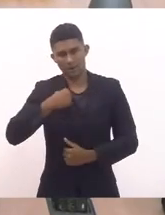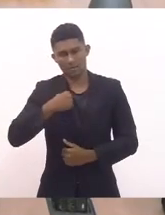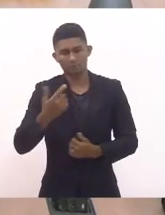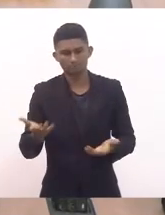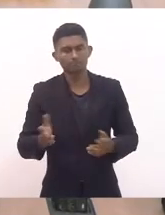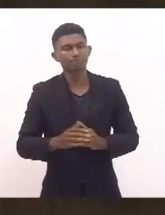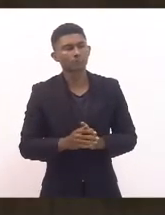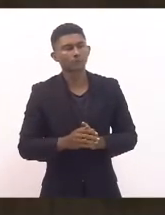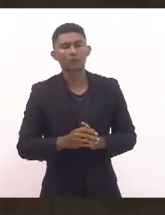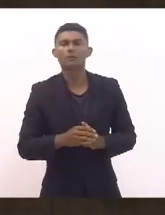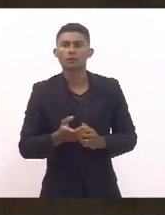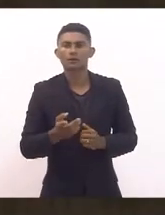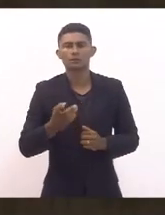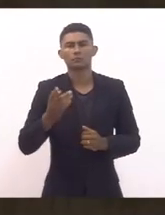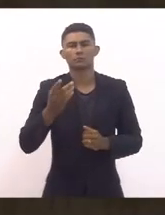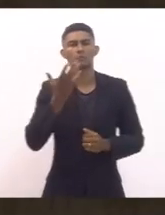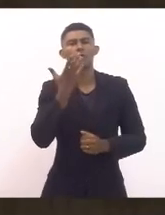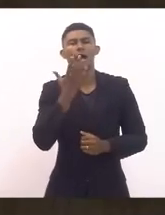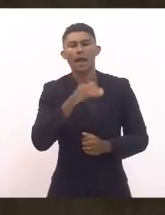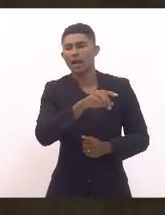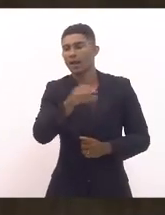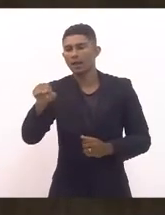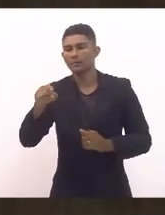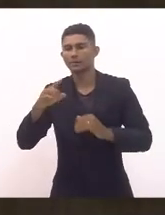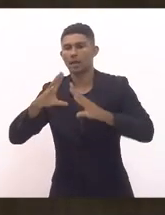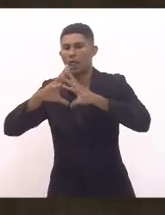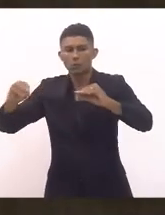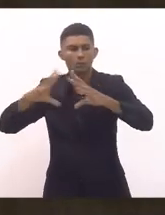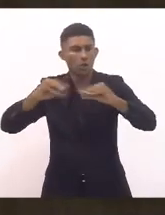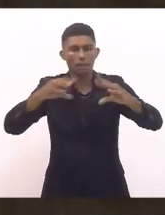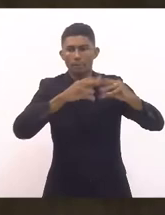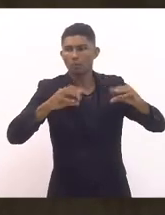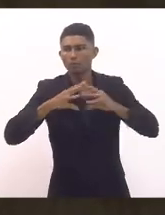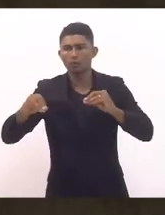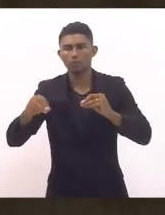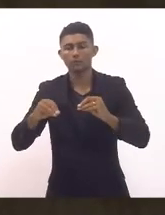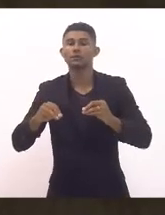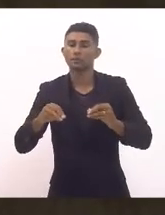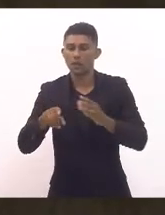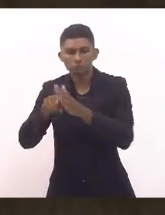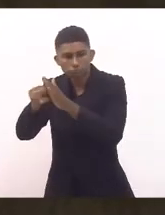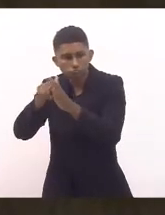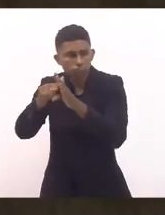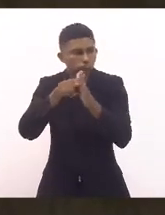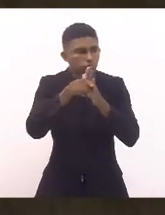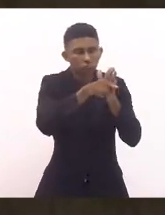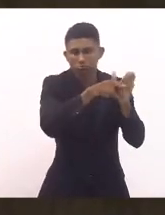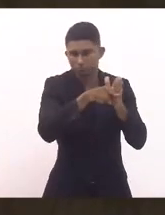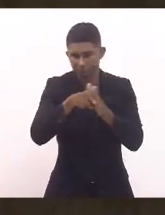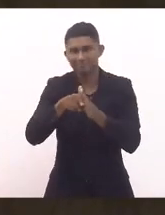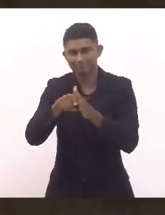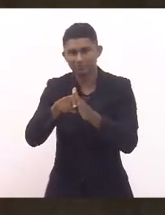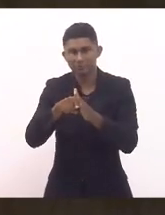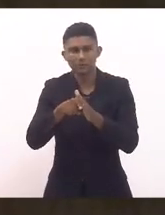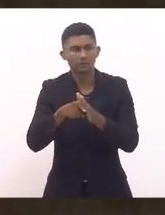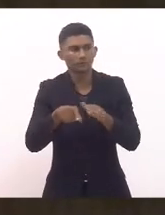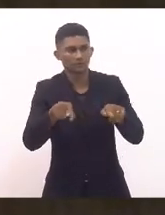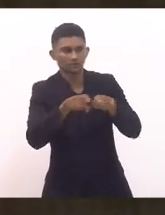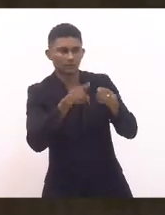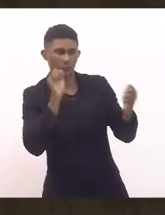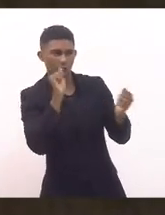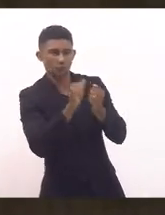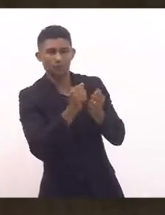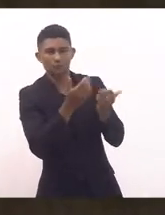os desaparecimentos aqui no estado do Rio de Janeiro, de crianças desaparecidas, junto com o deputado